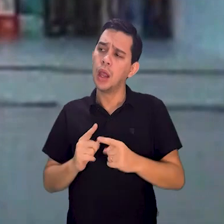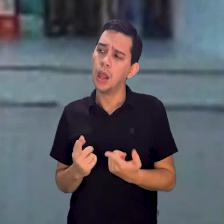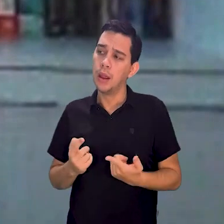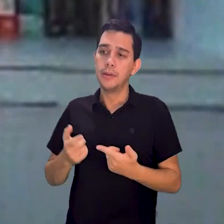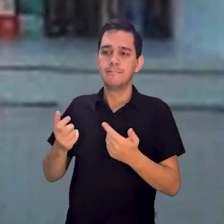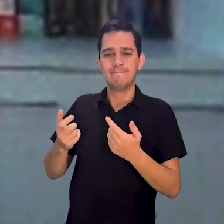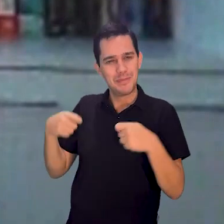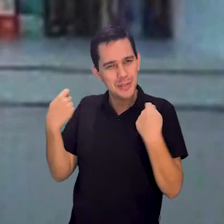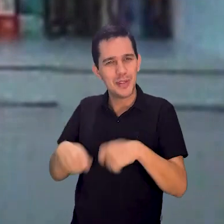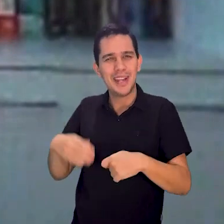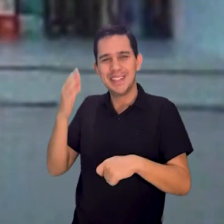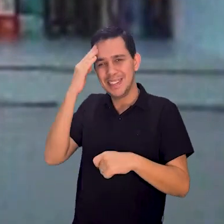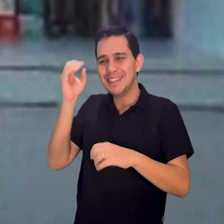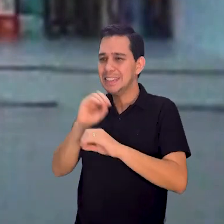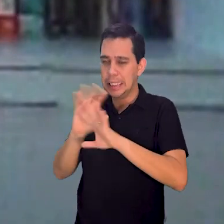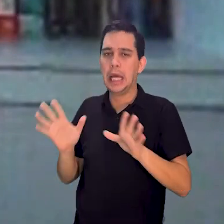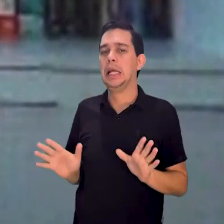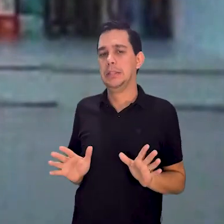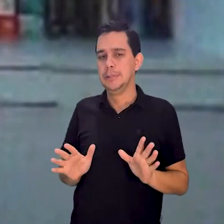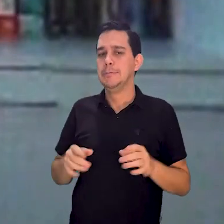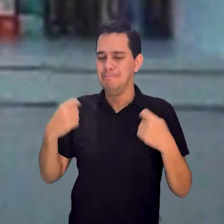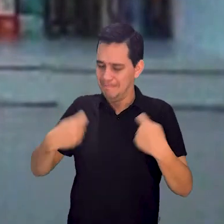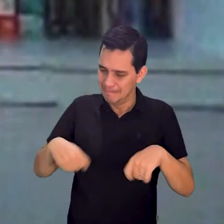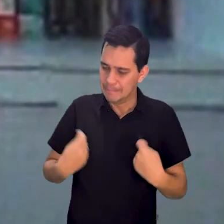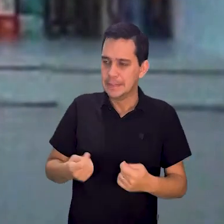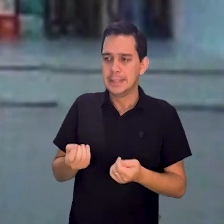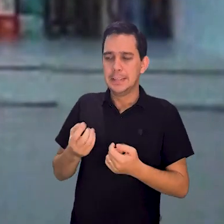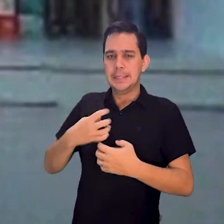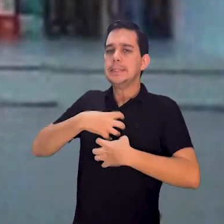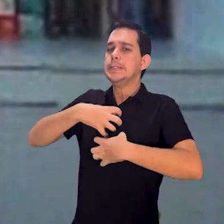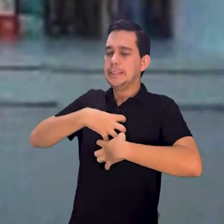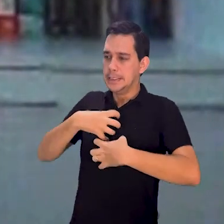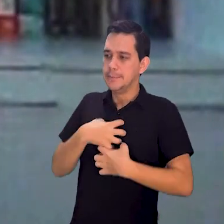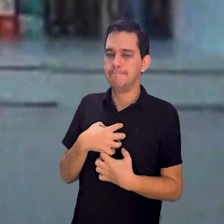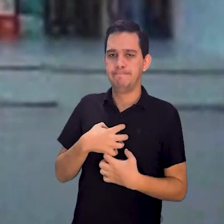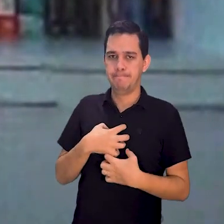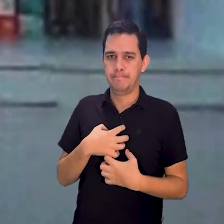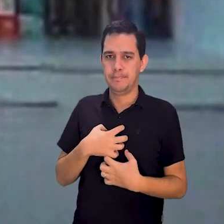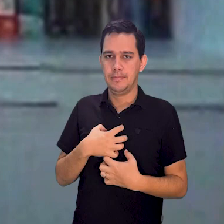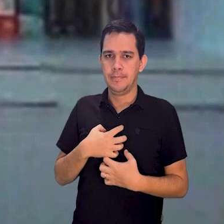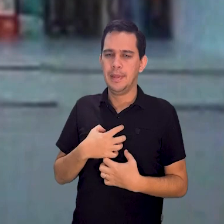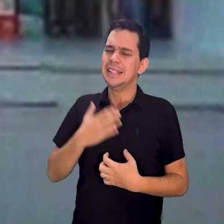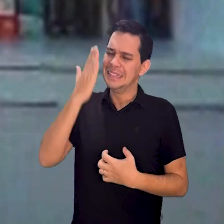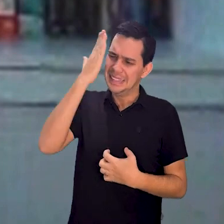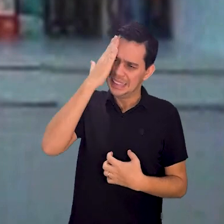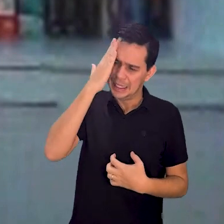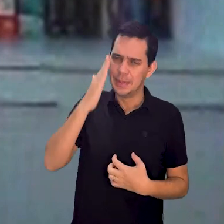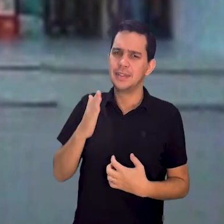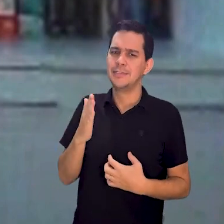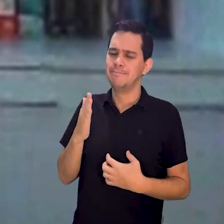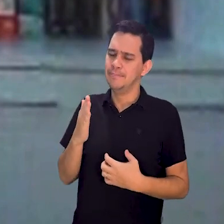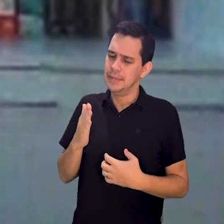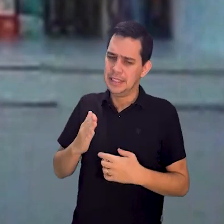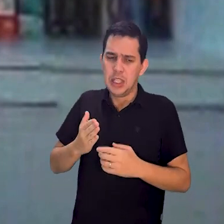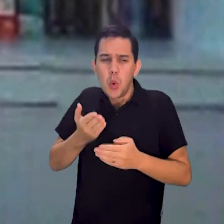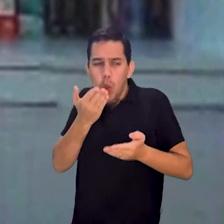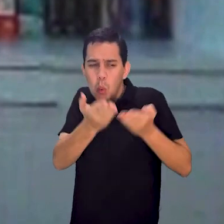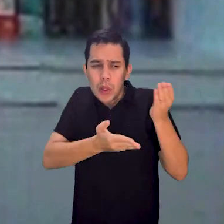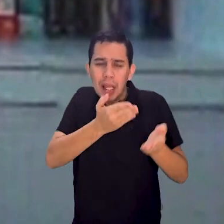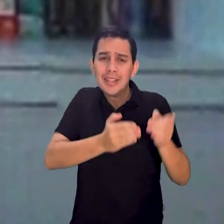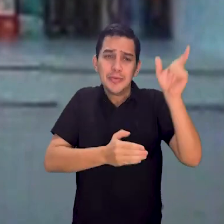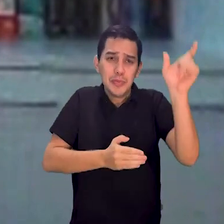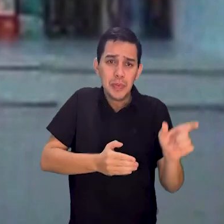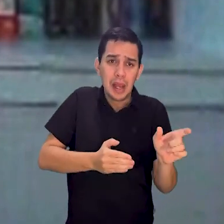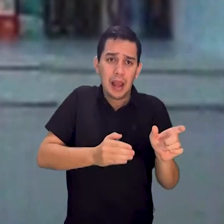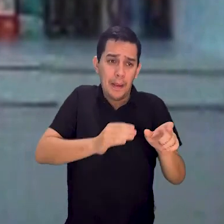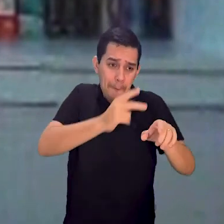assim, muita compreensão e sensibilidade no seguinte sentido: não é fácil